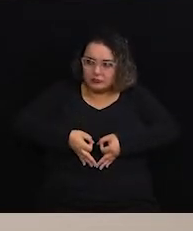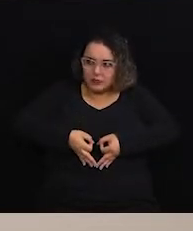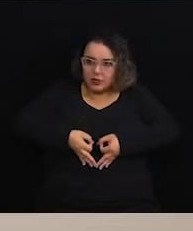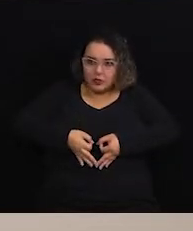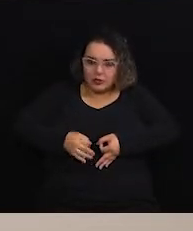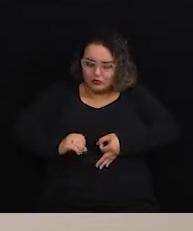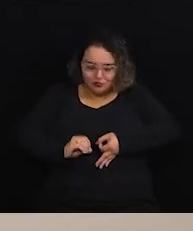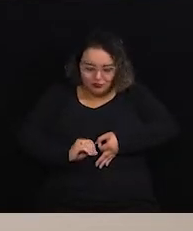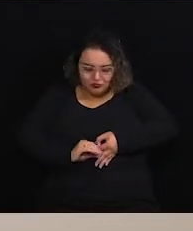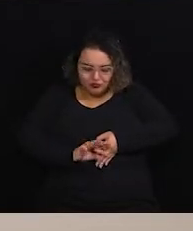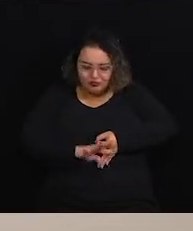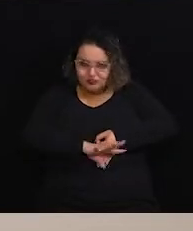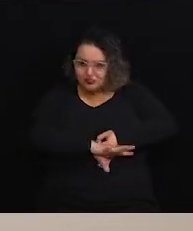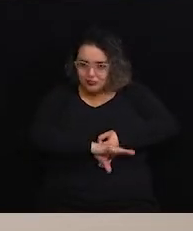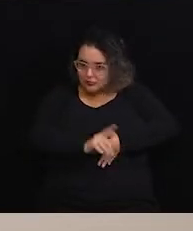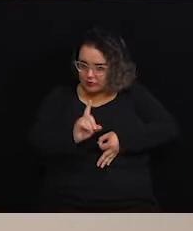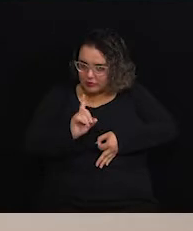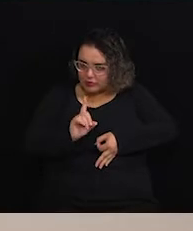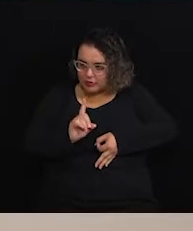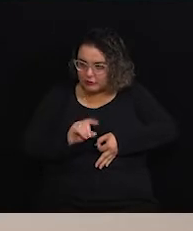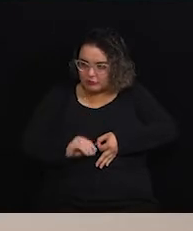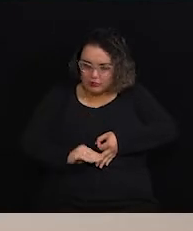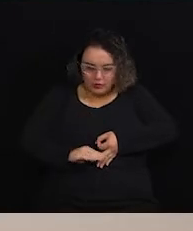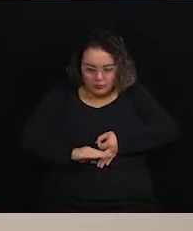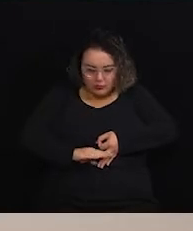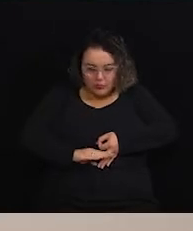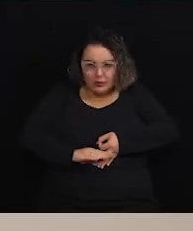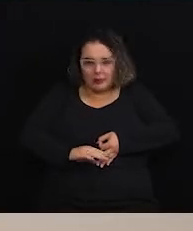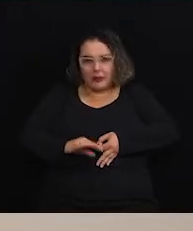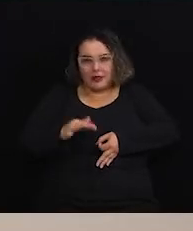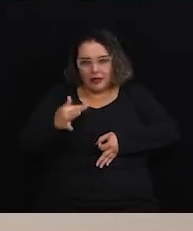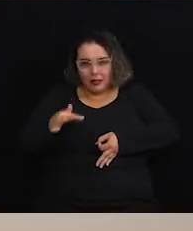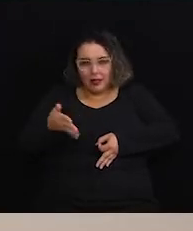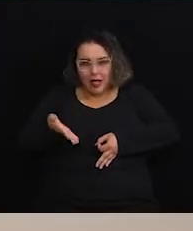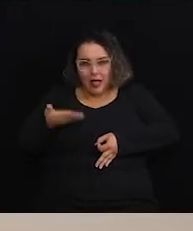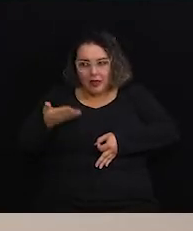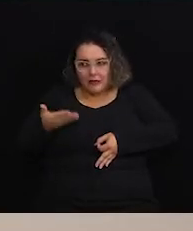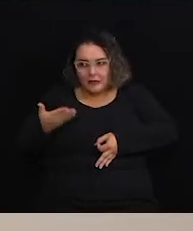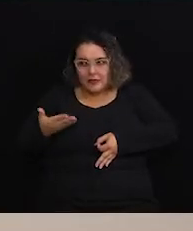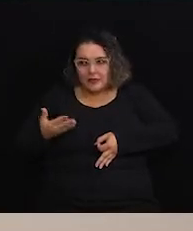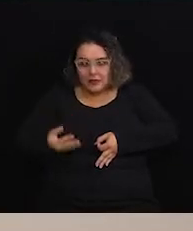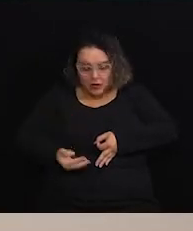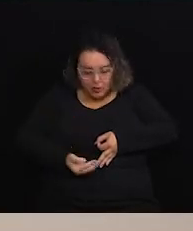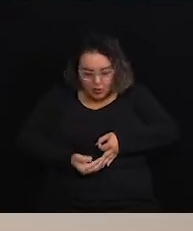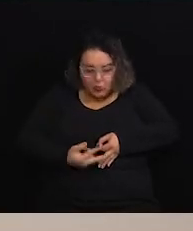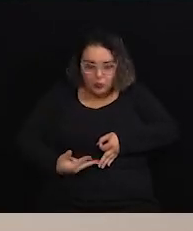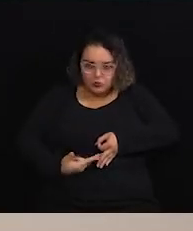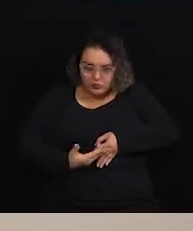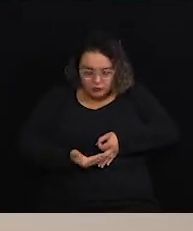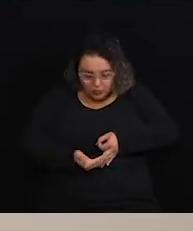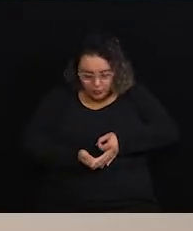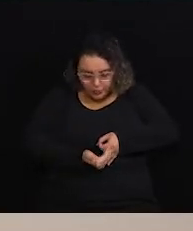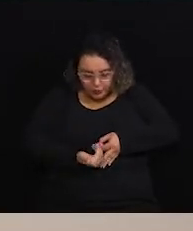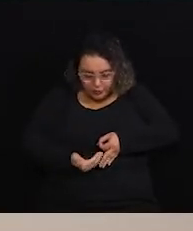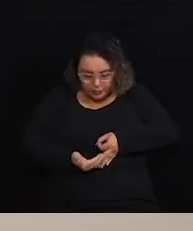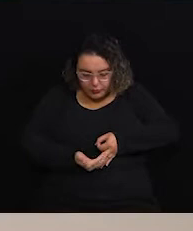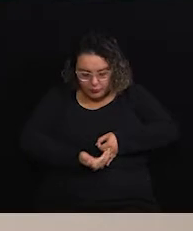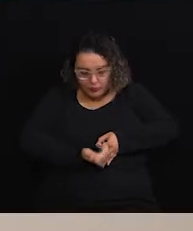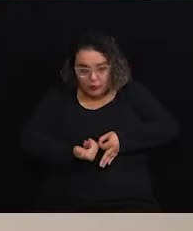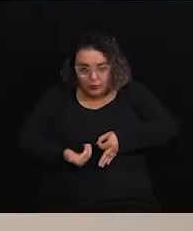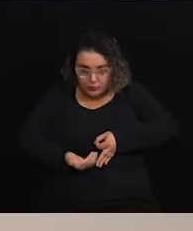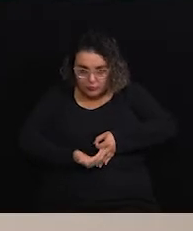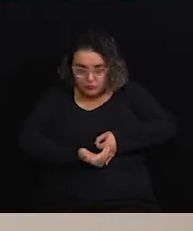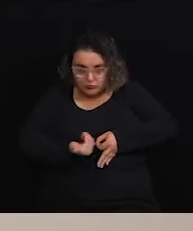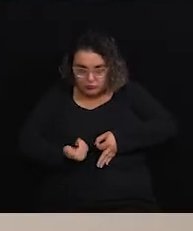parede dos órgãos, né? Então, são lesões que facilmente são removidas cirurgicamente, né? Então, é um quadro